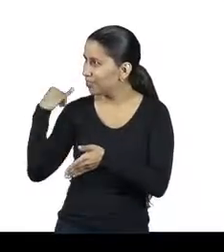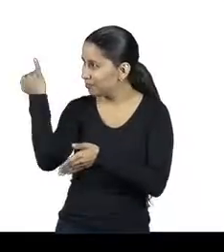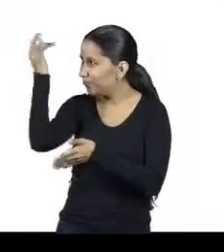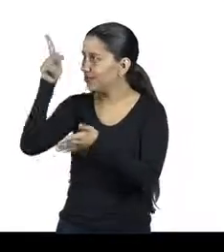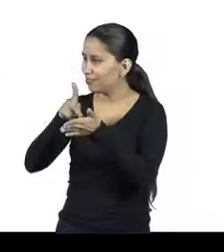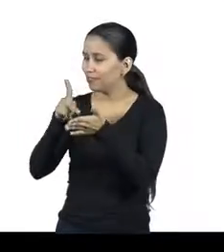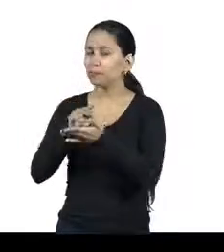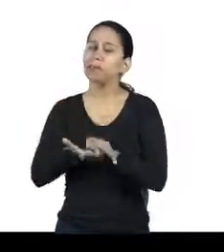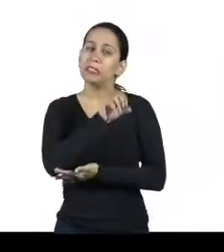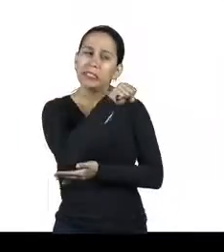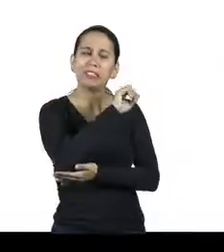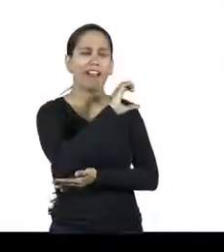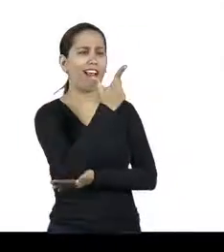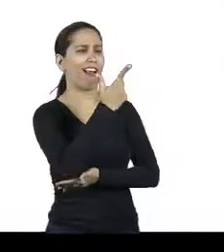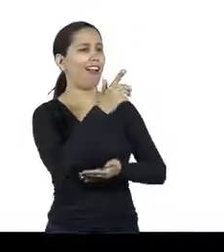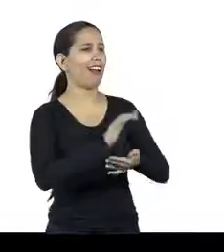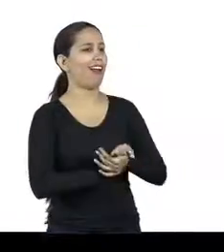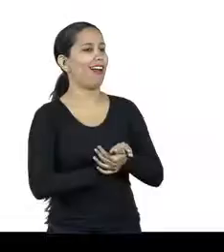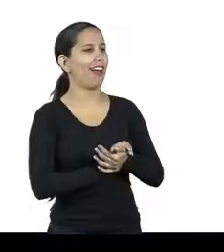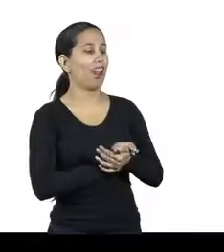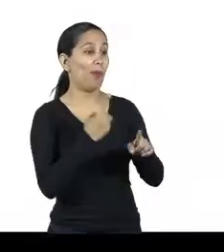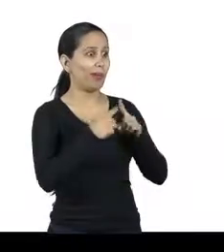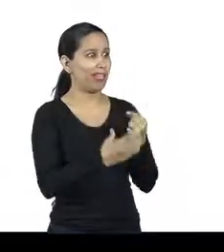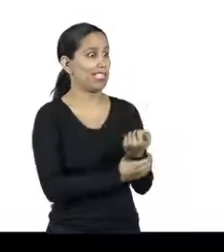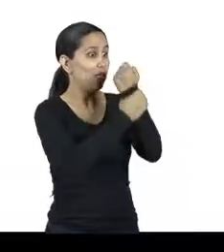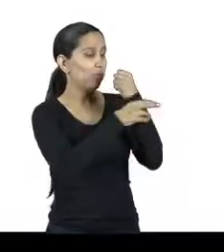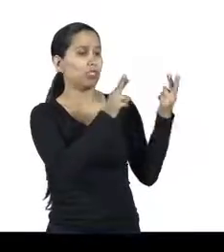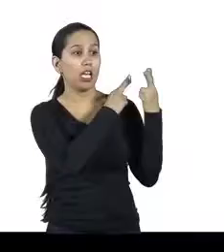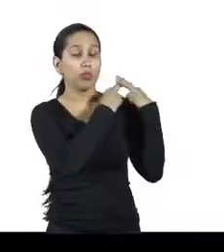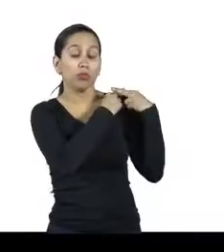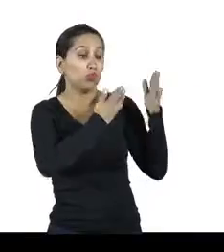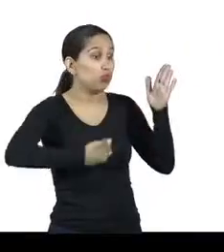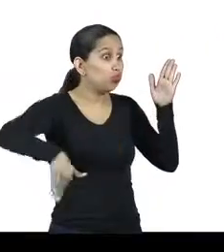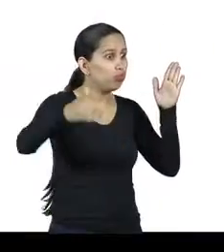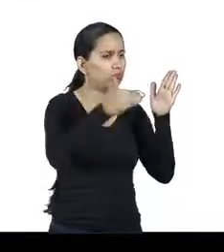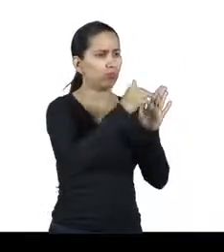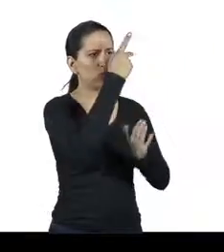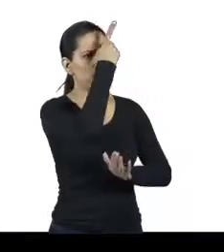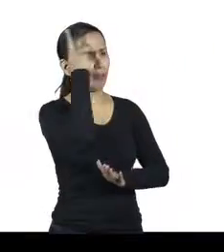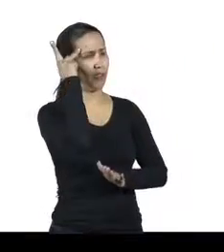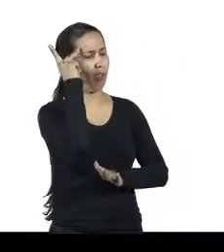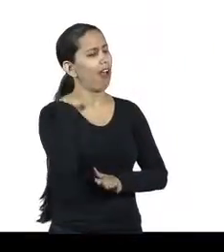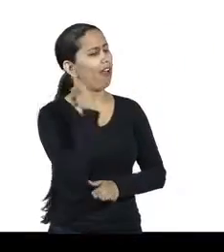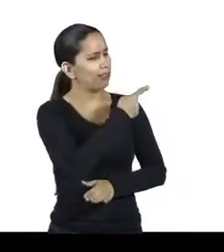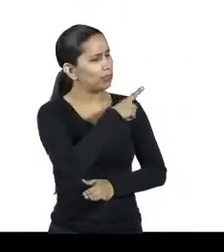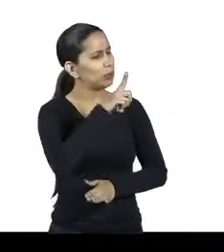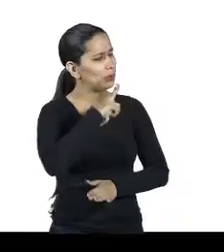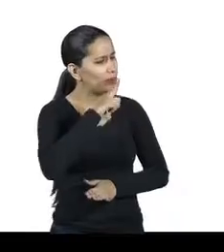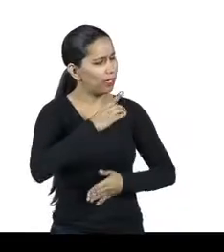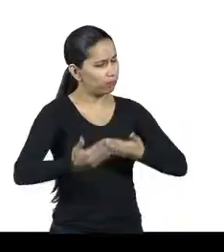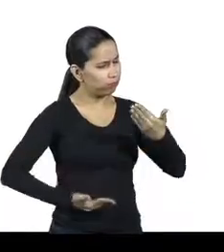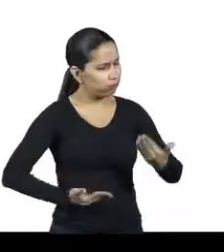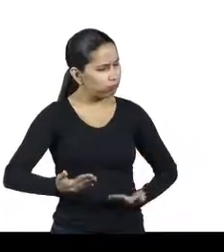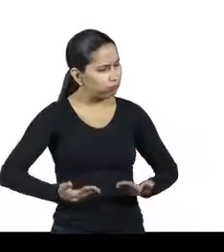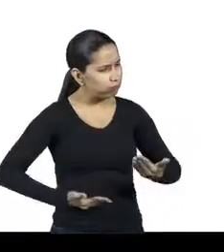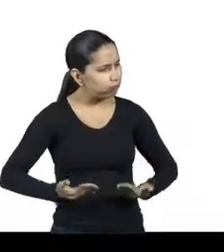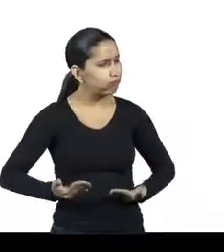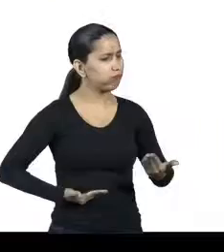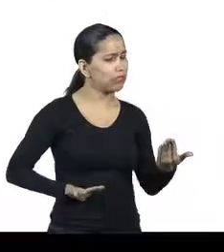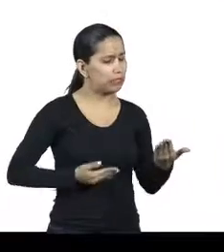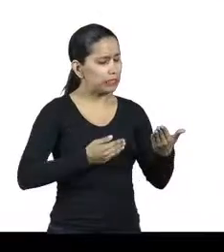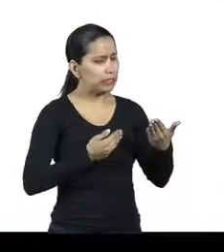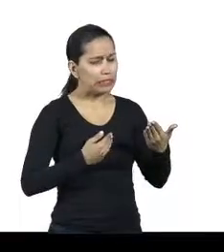Sim, claro. Afinal de contas, segurança é responsabilidade de todos. Quando nós temos empregados envolvidos comunicando